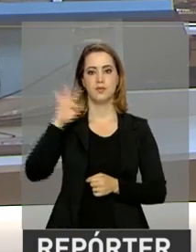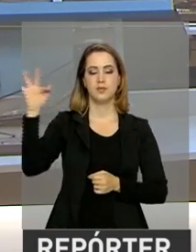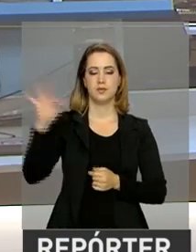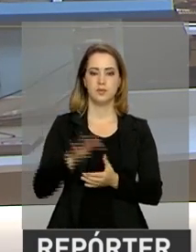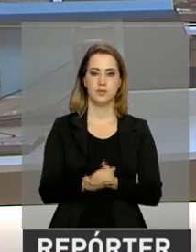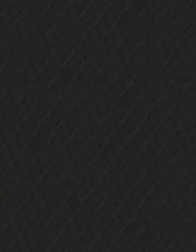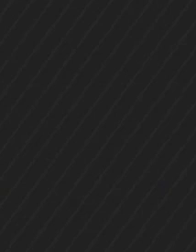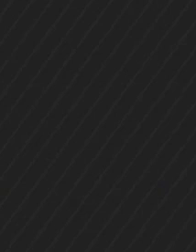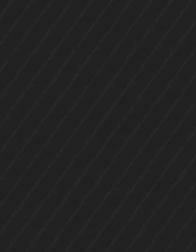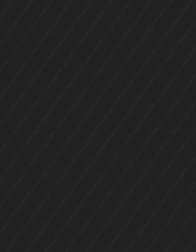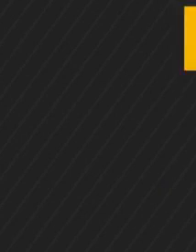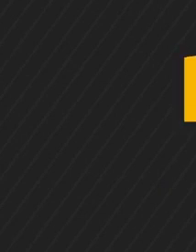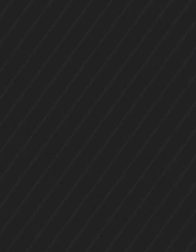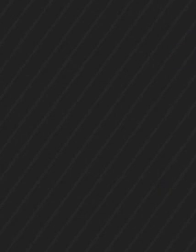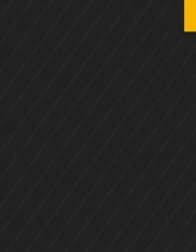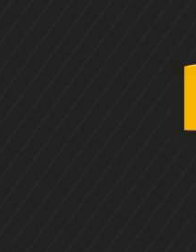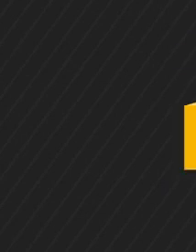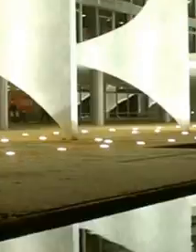federal